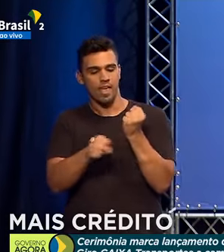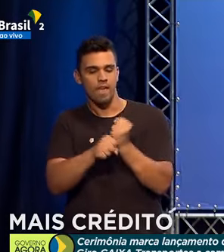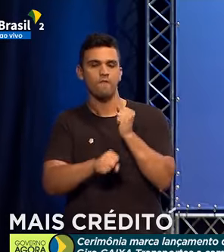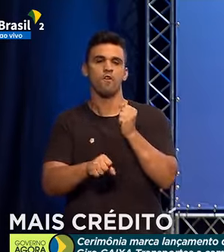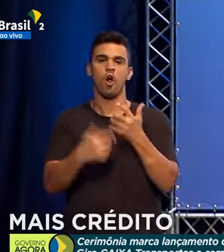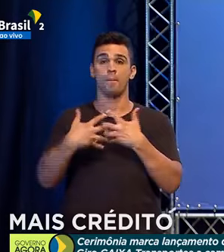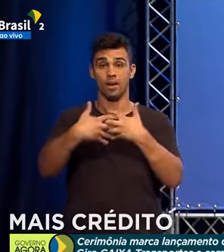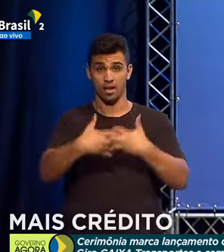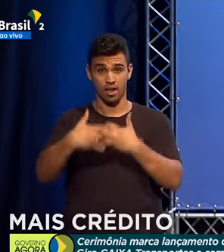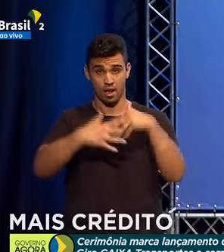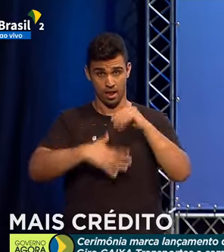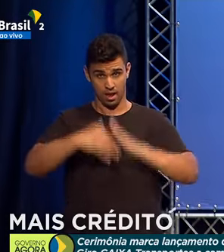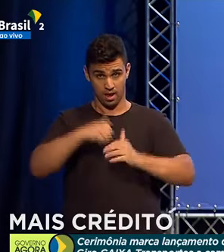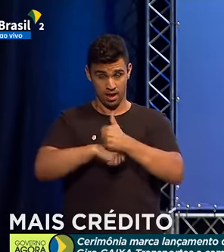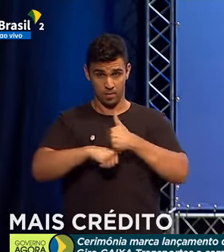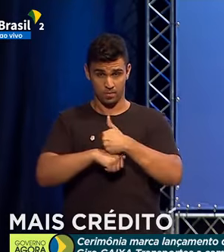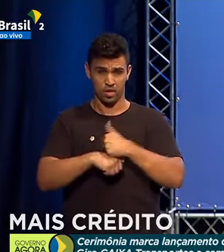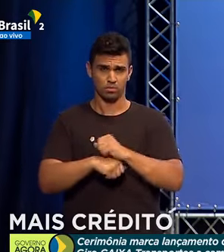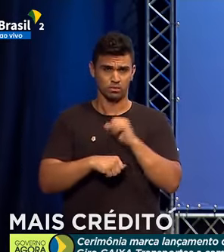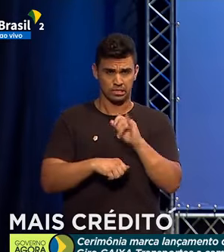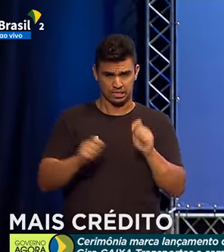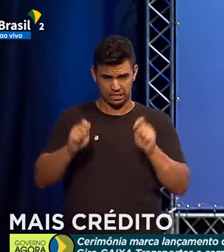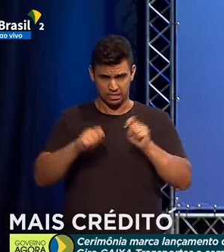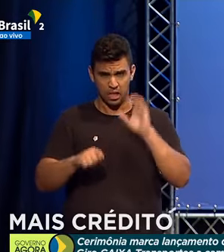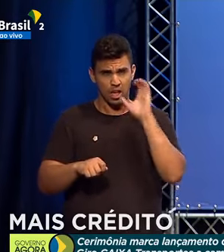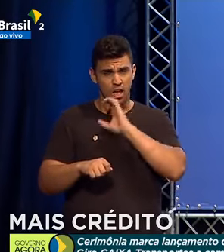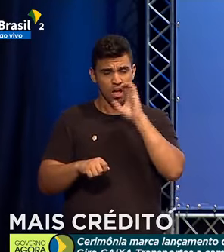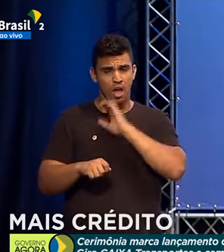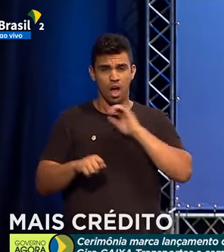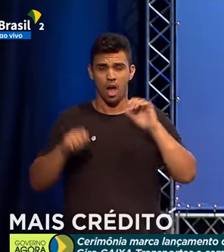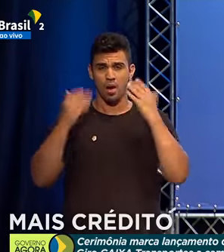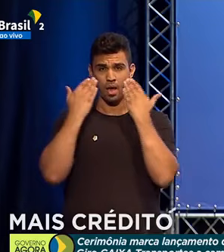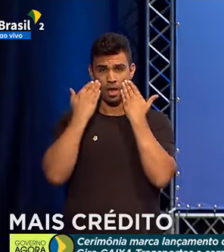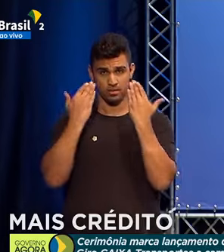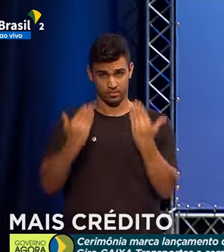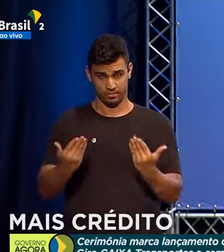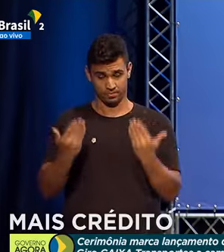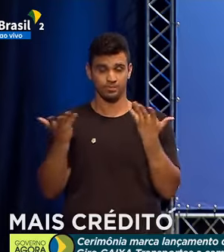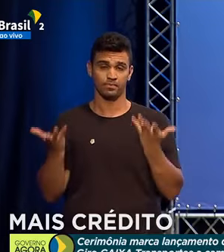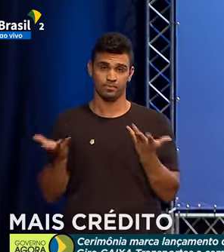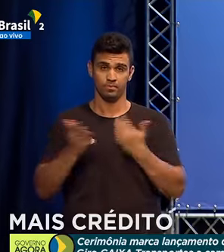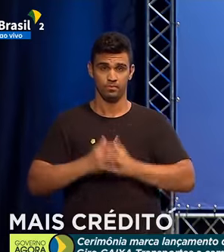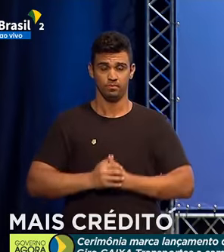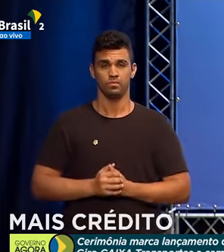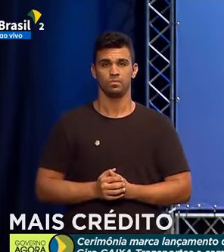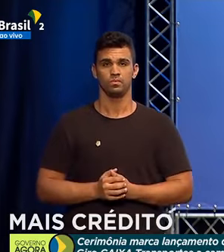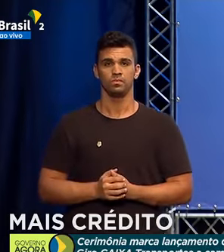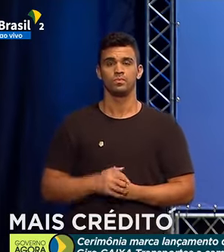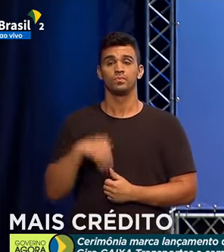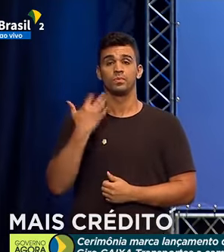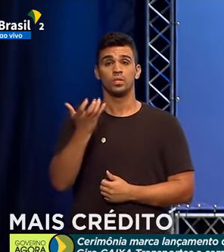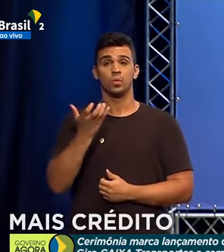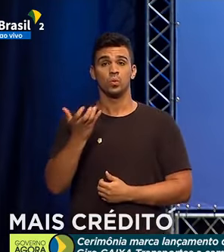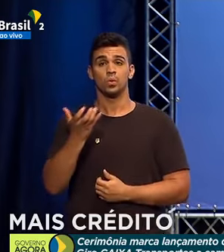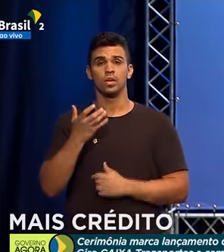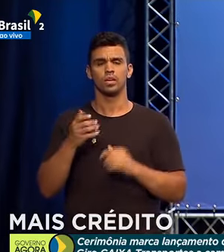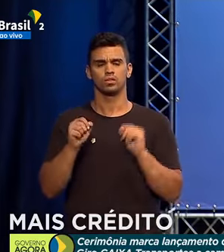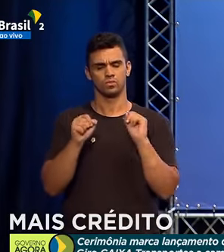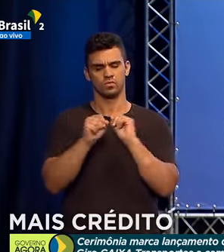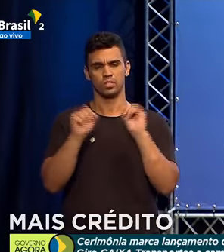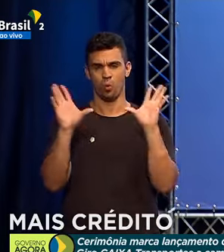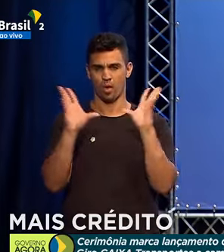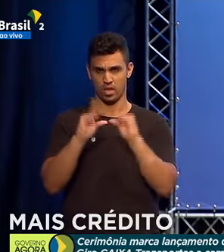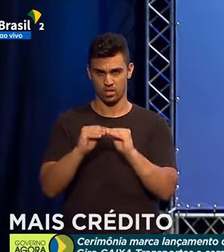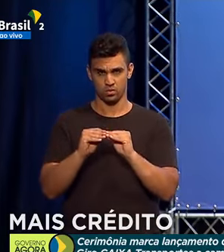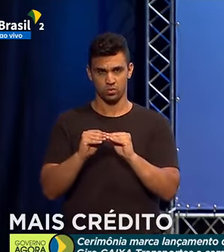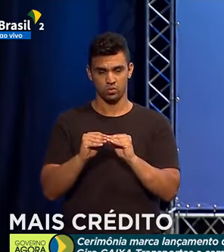a gente puder passar rapidinho, eu vou passar rápido a nossa apresentação. Eu queria fazer, muito rápido,